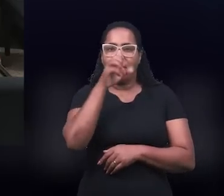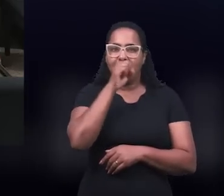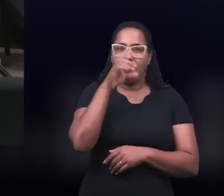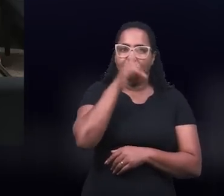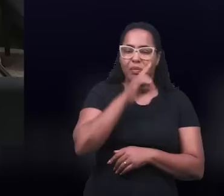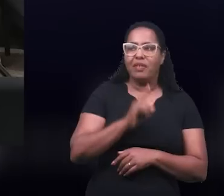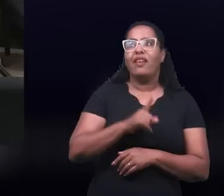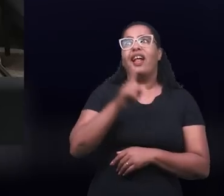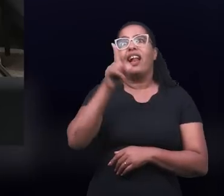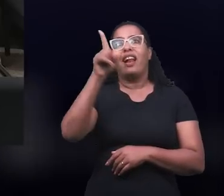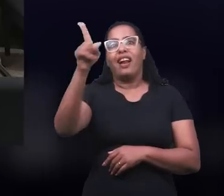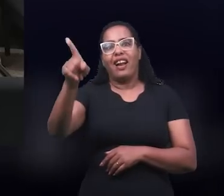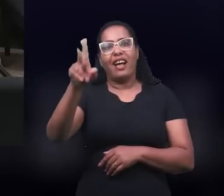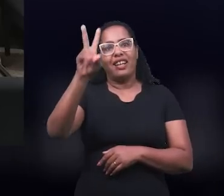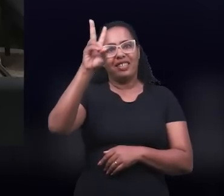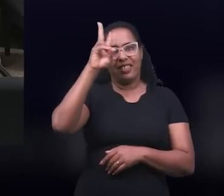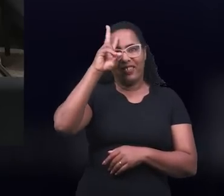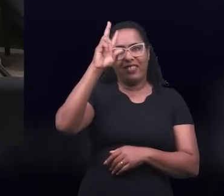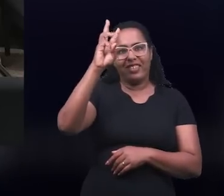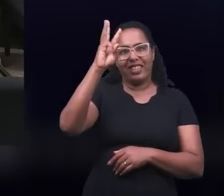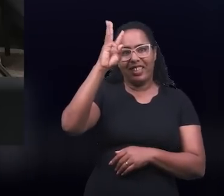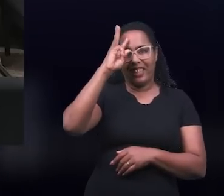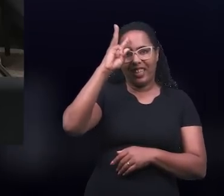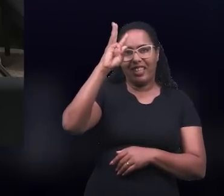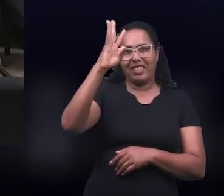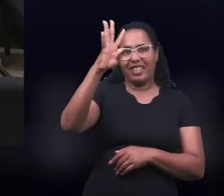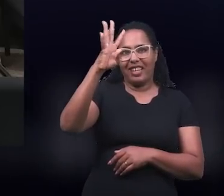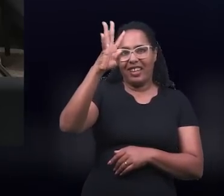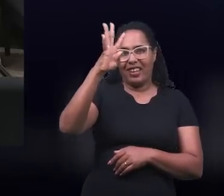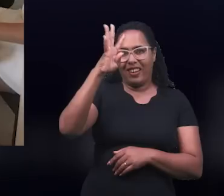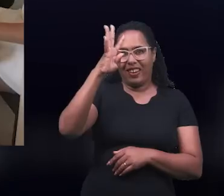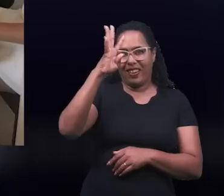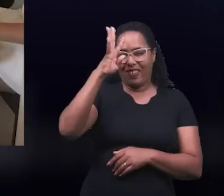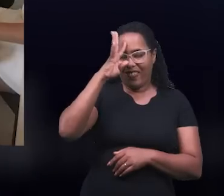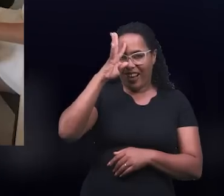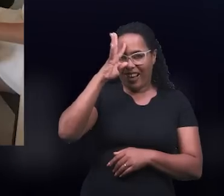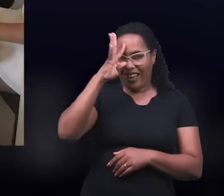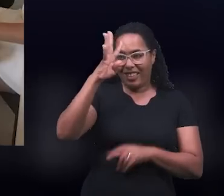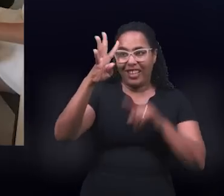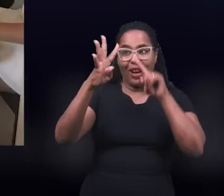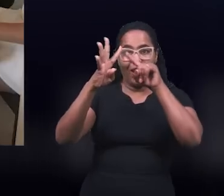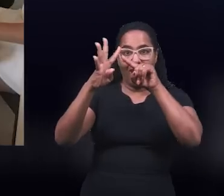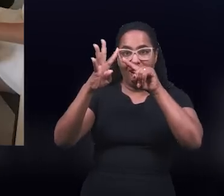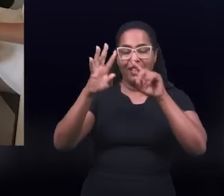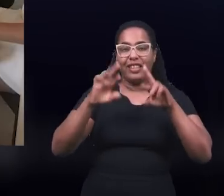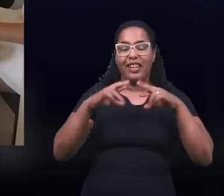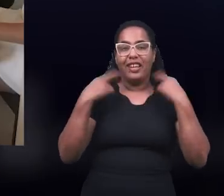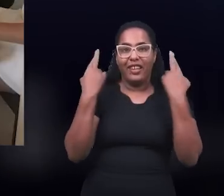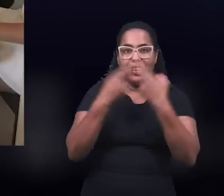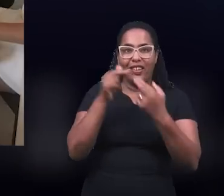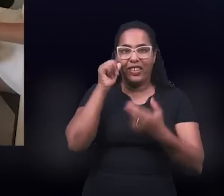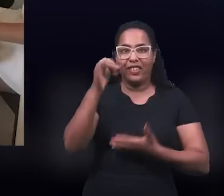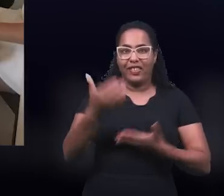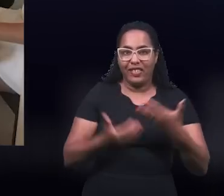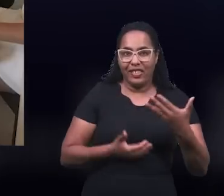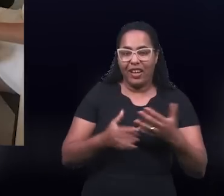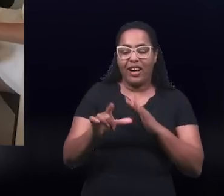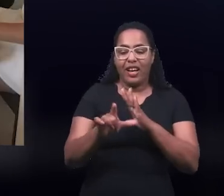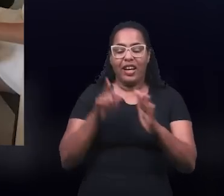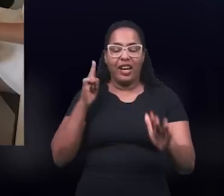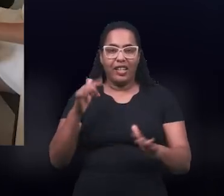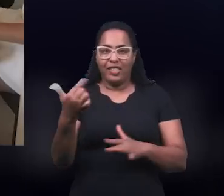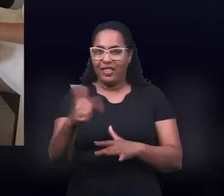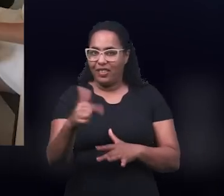temos cultos na segunda, na terça, quarta. Nós já temos a reunião de senhoras, que não tínhamos reunião de